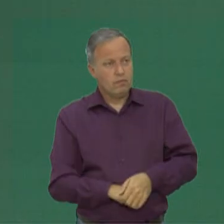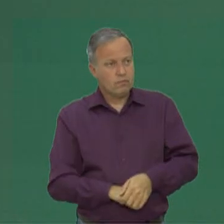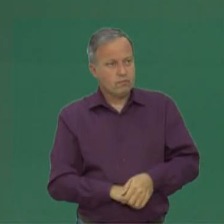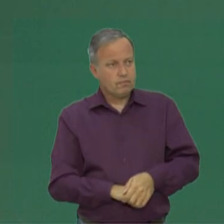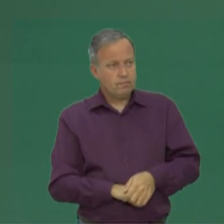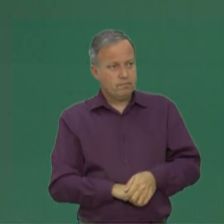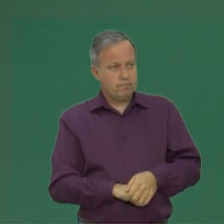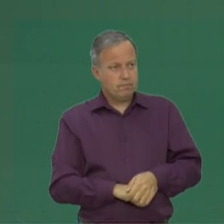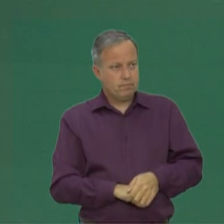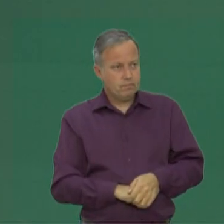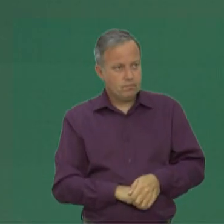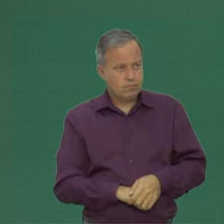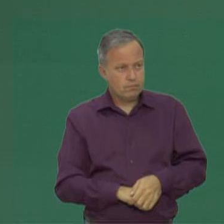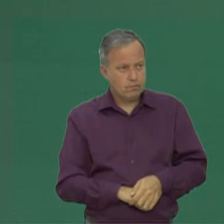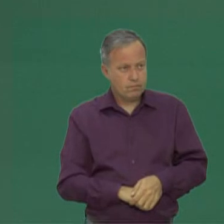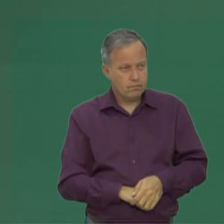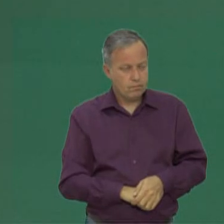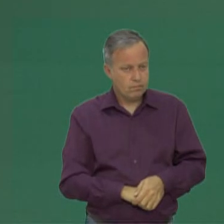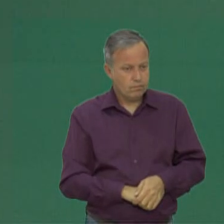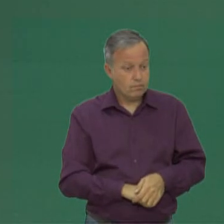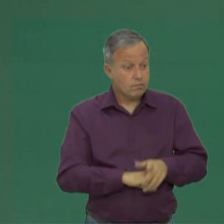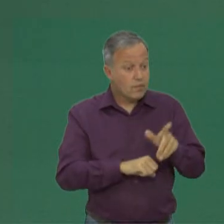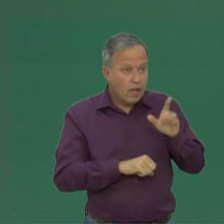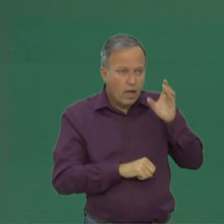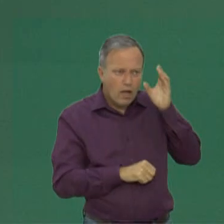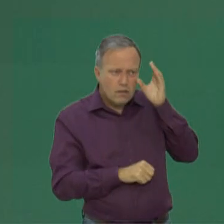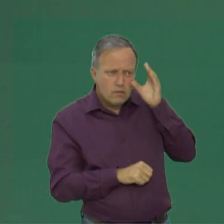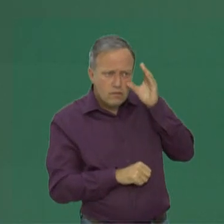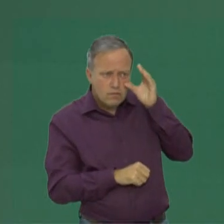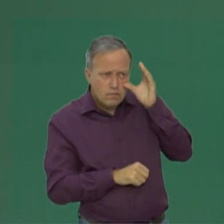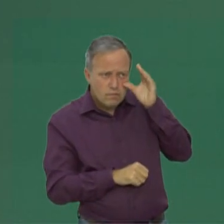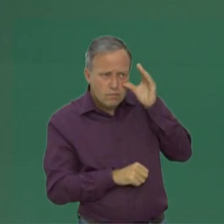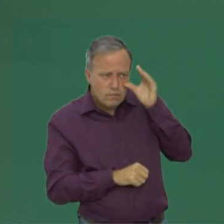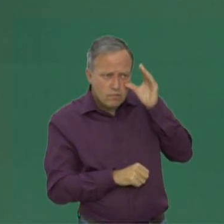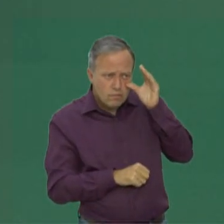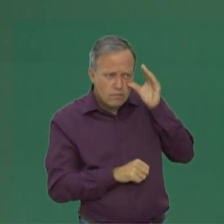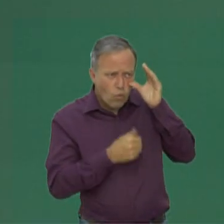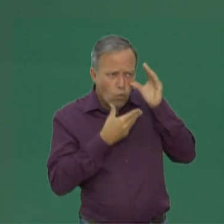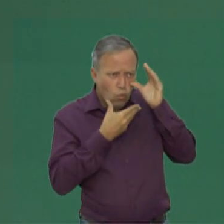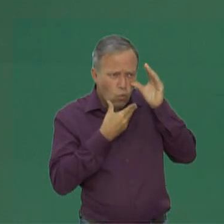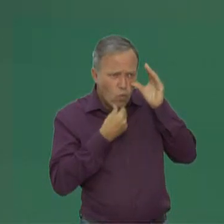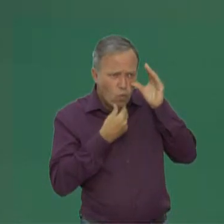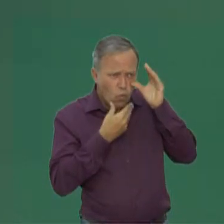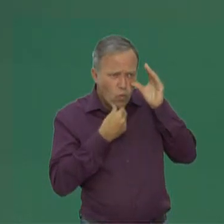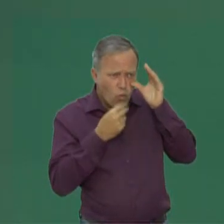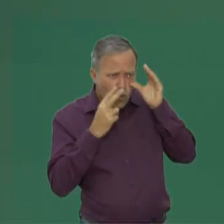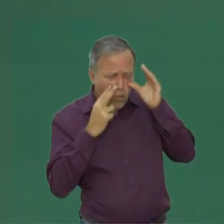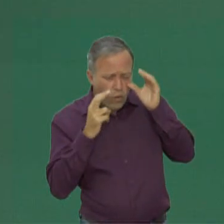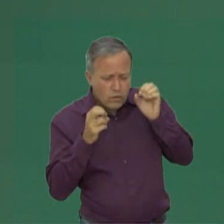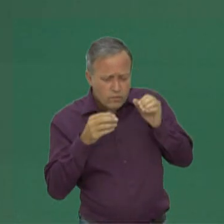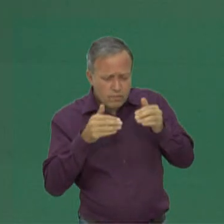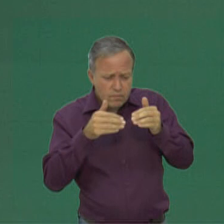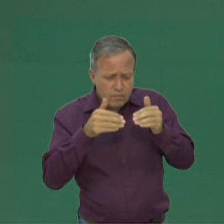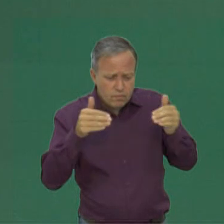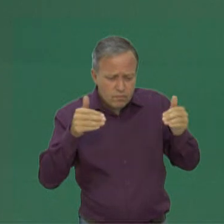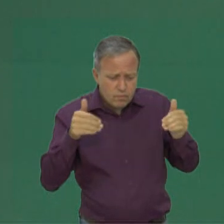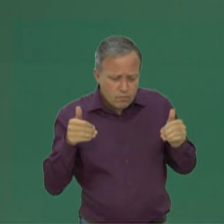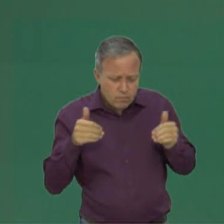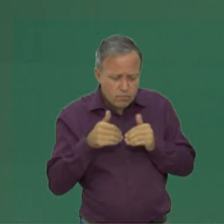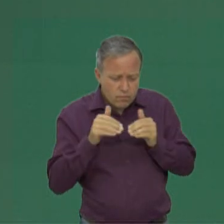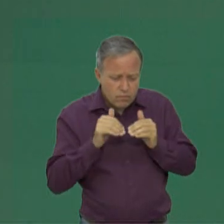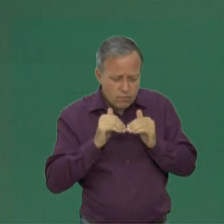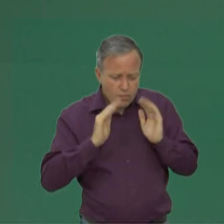¿Tá? Y la curiosidad del suizo a respecto del objeto que el viejo